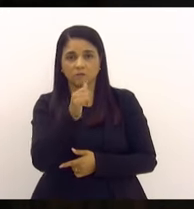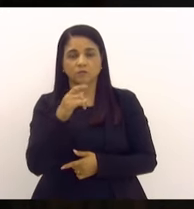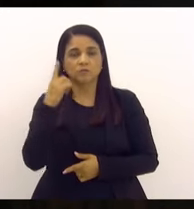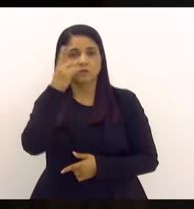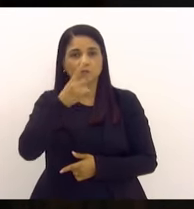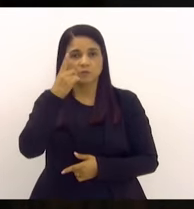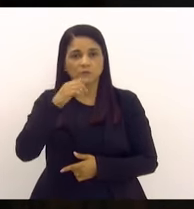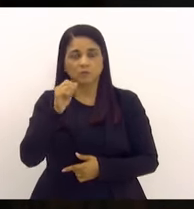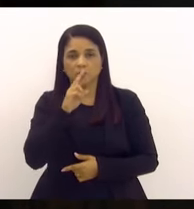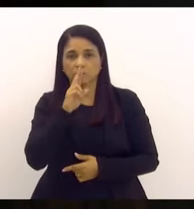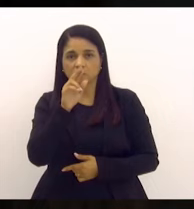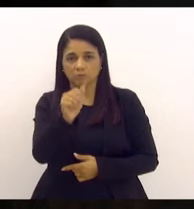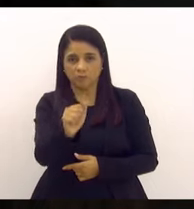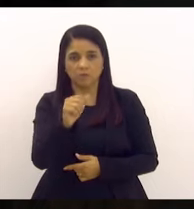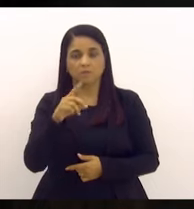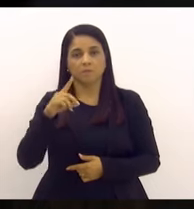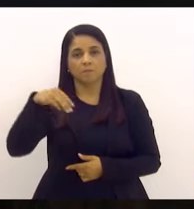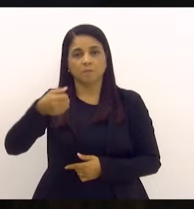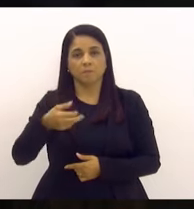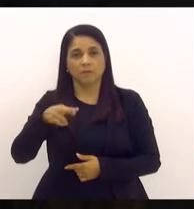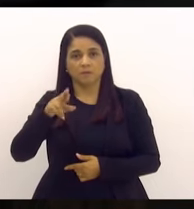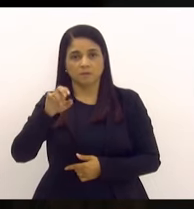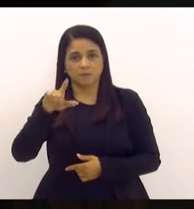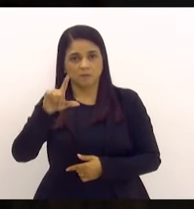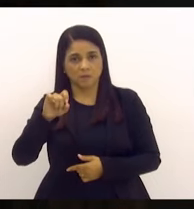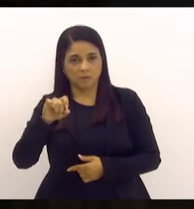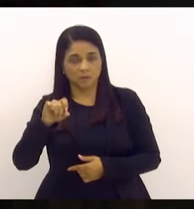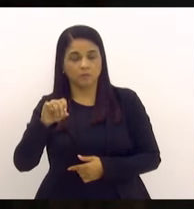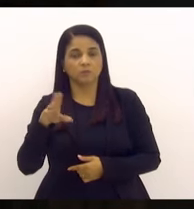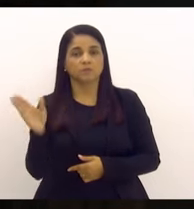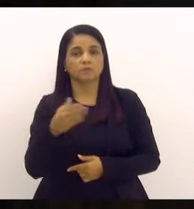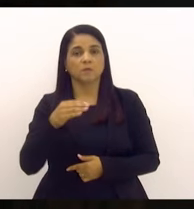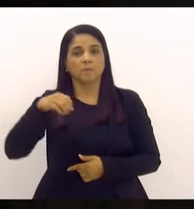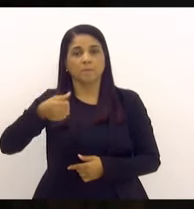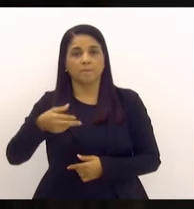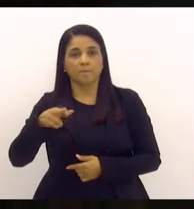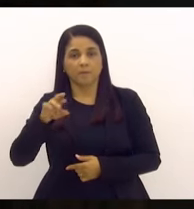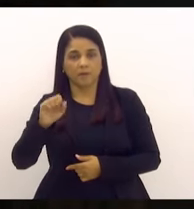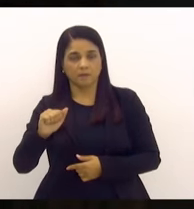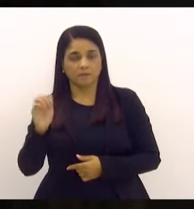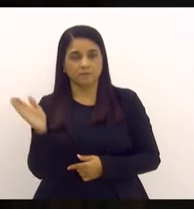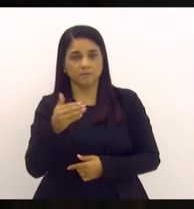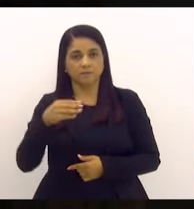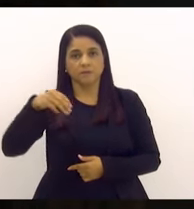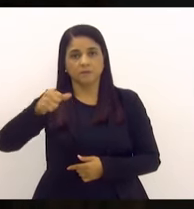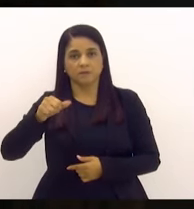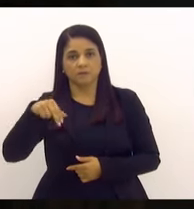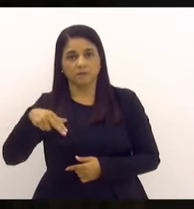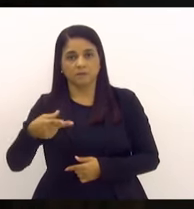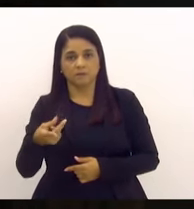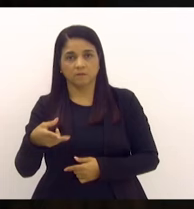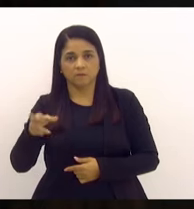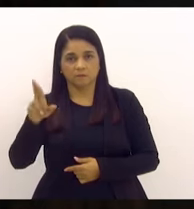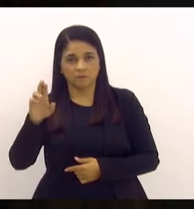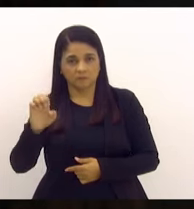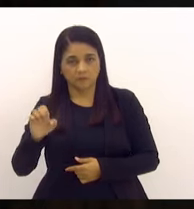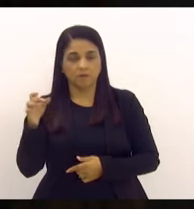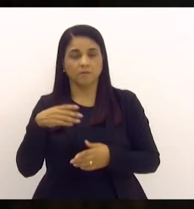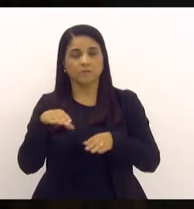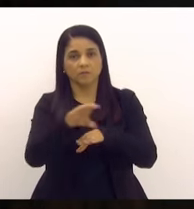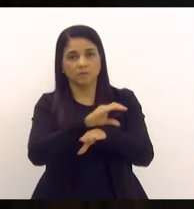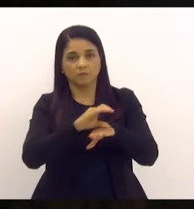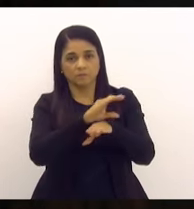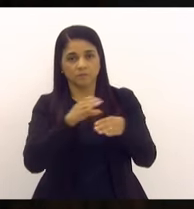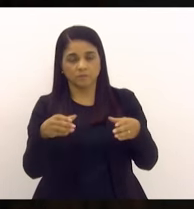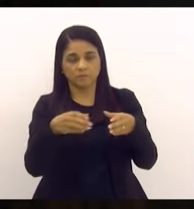deputados Rodrigo Amorim, Marcelo Dino, Márcio Gualberto, Marta Rocha e André Correia. Pendendo de pareceres das comissões de Constituição